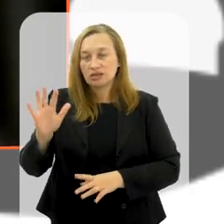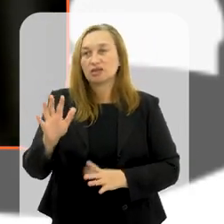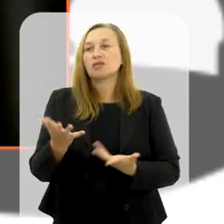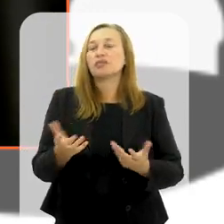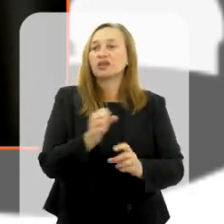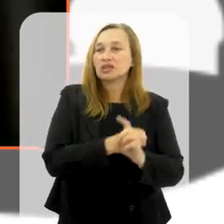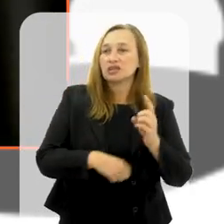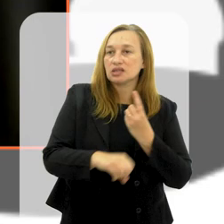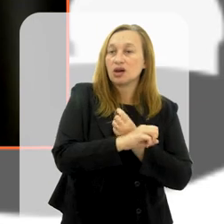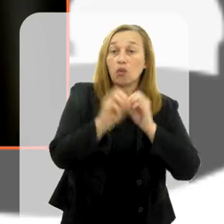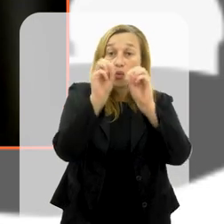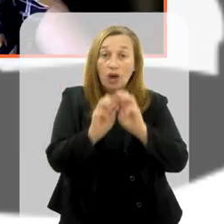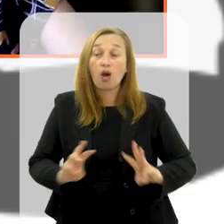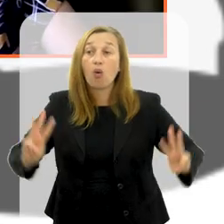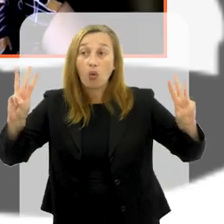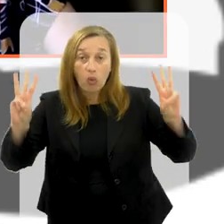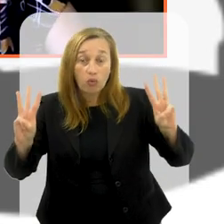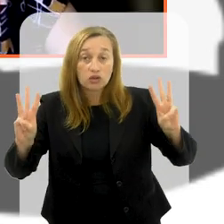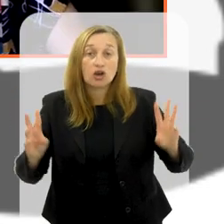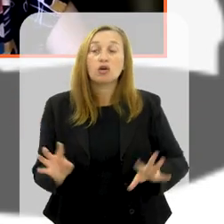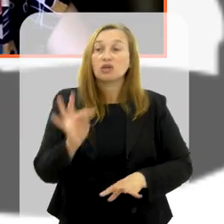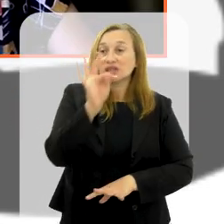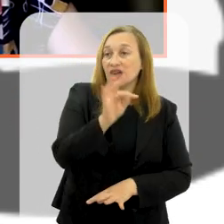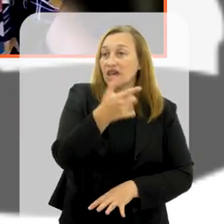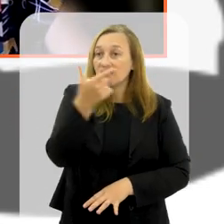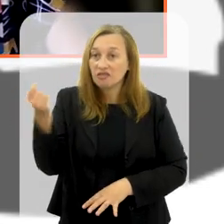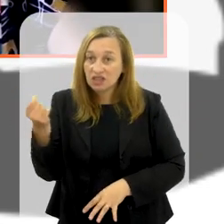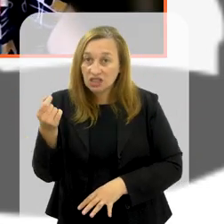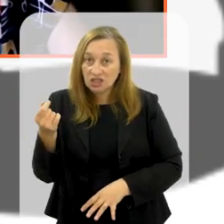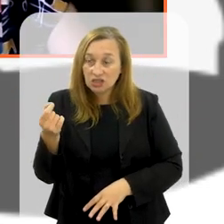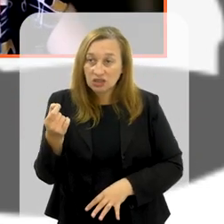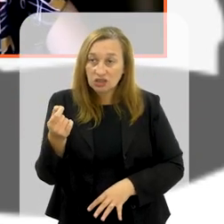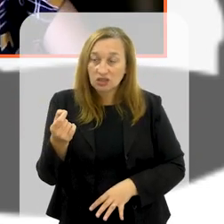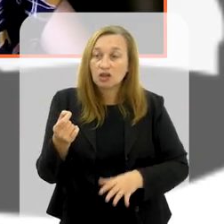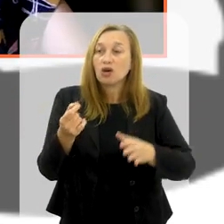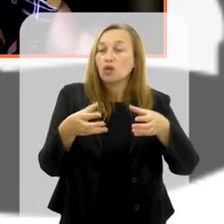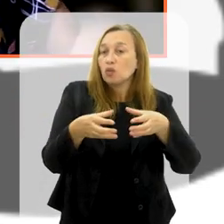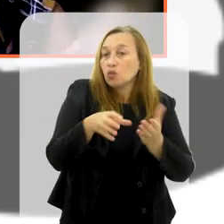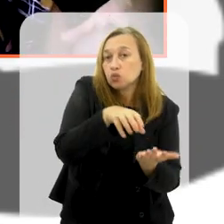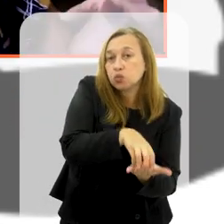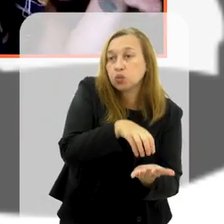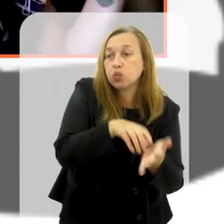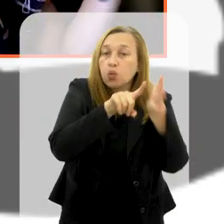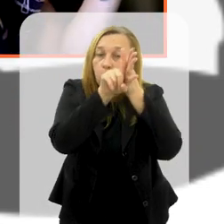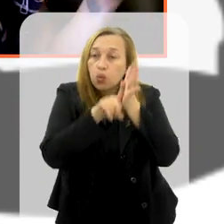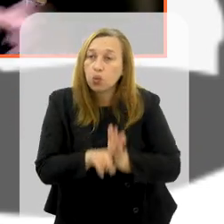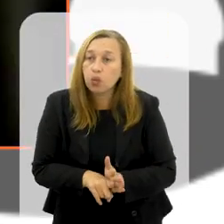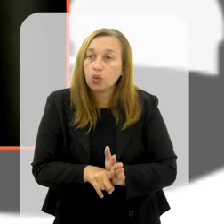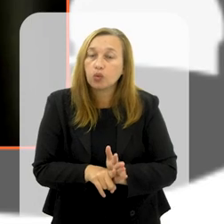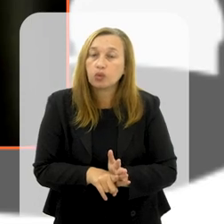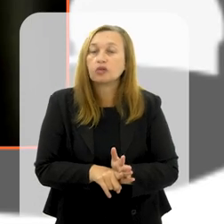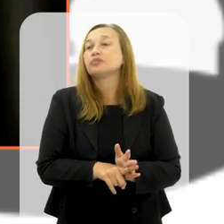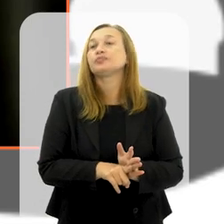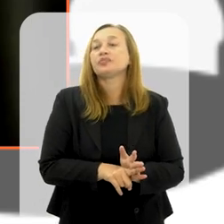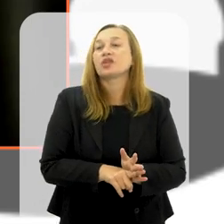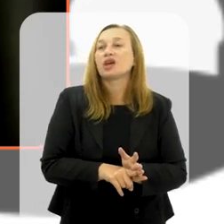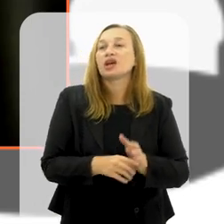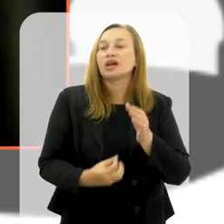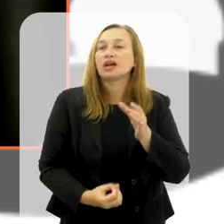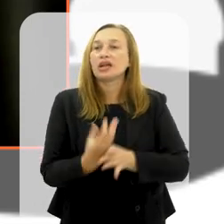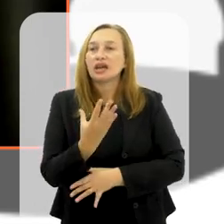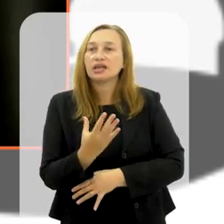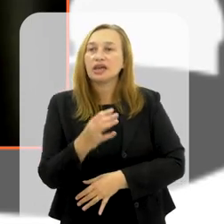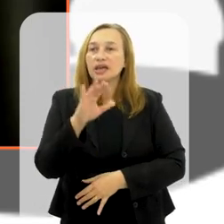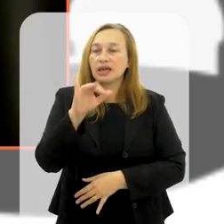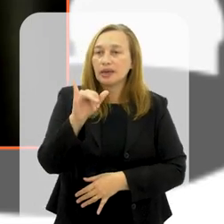e hoje a BONG assume. No T20, que são os think tanks e centros de pesquisa, é um comitê